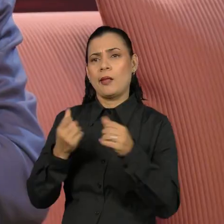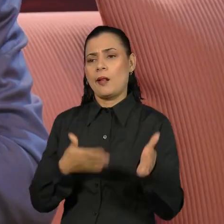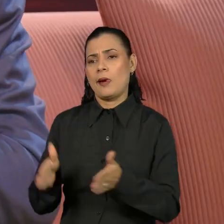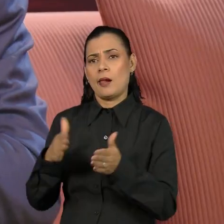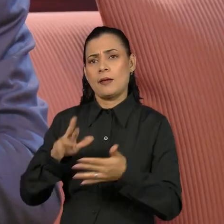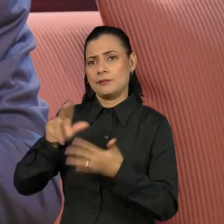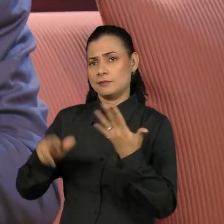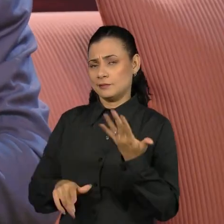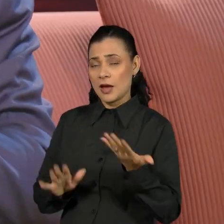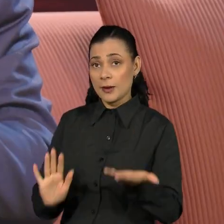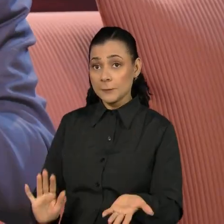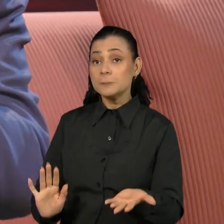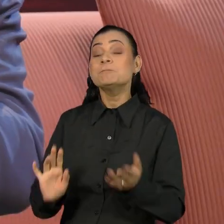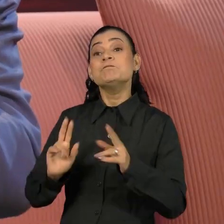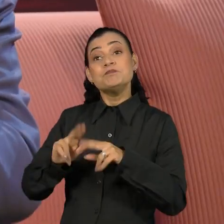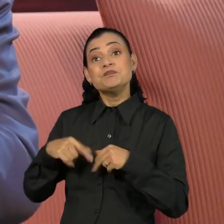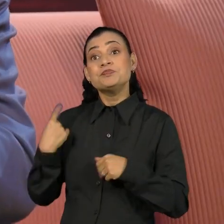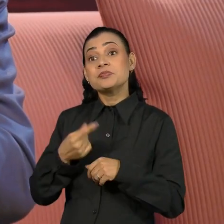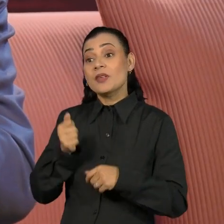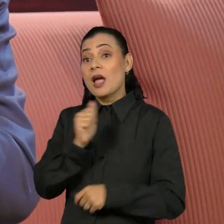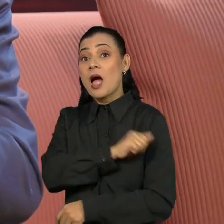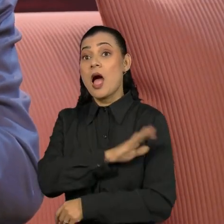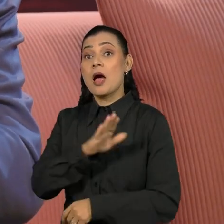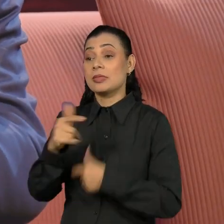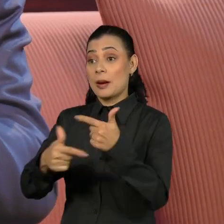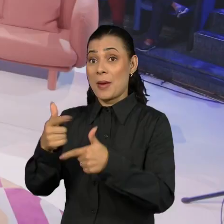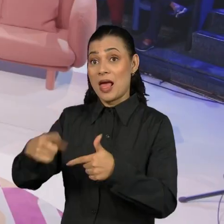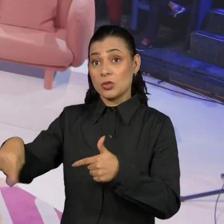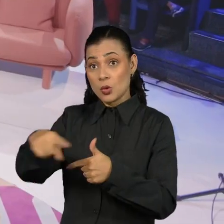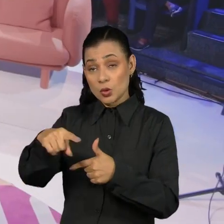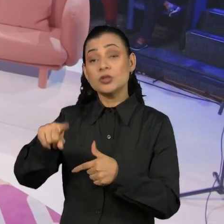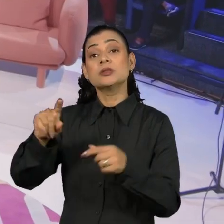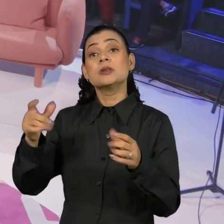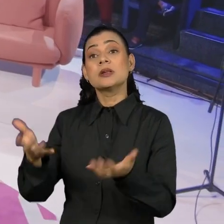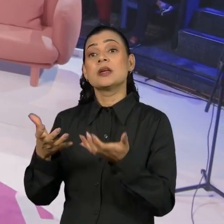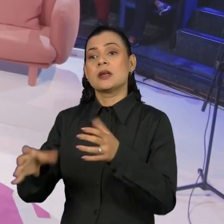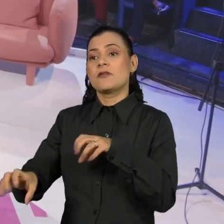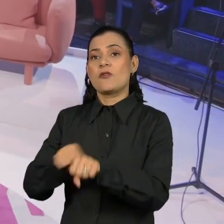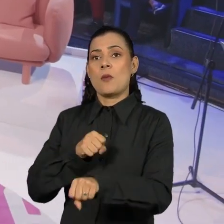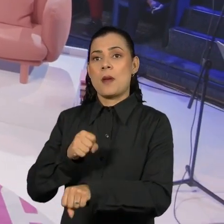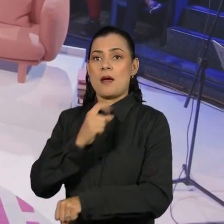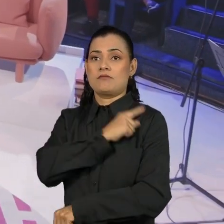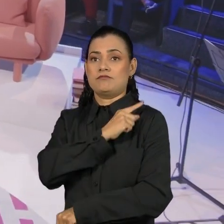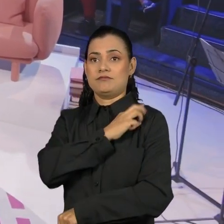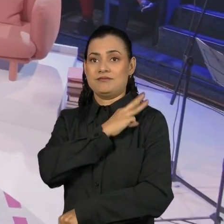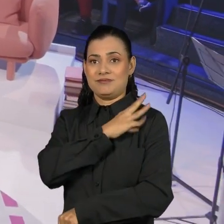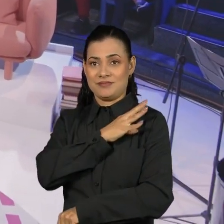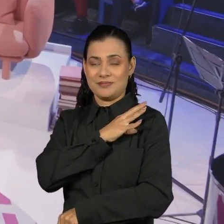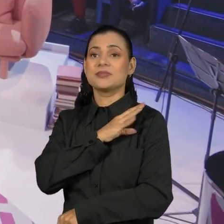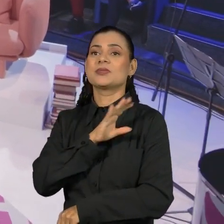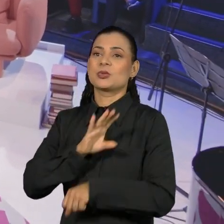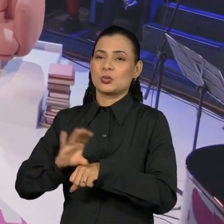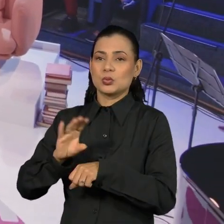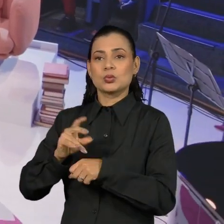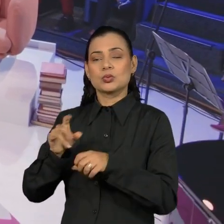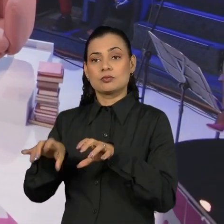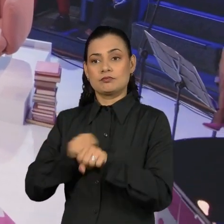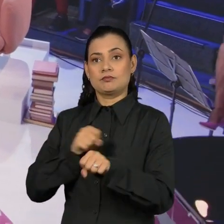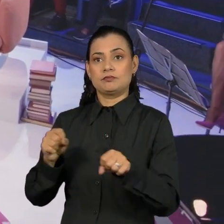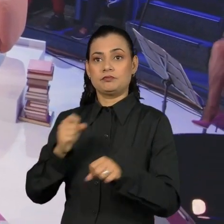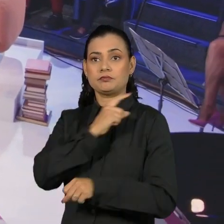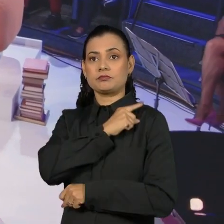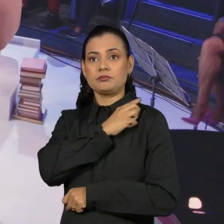indústria. Então, os trabalhadores queriam tirar o diploma do ginásio e o diploma do colégio.